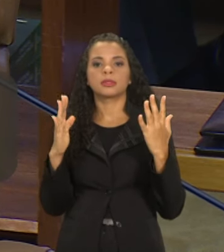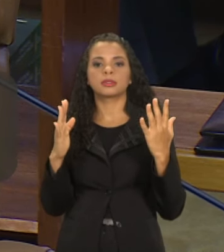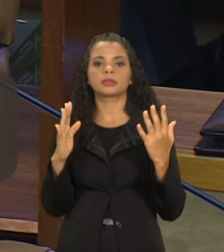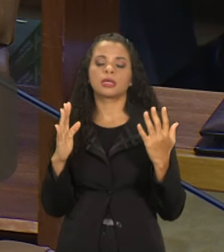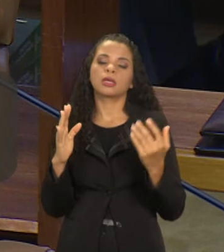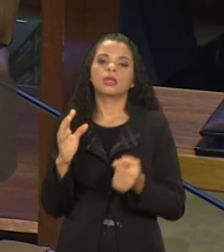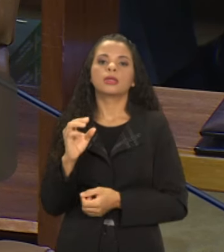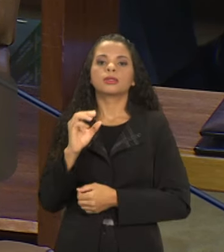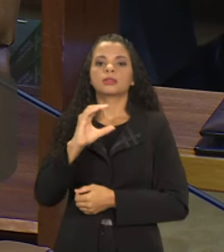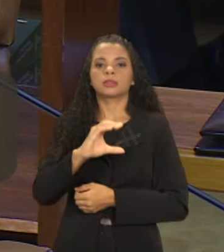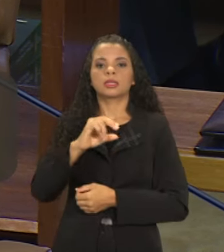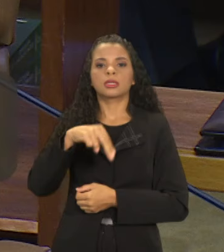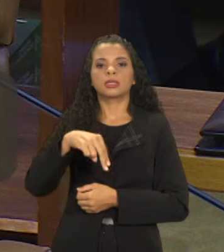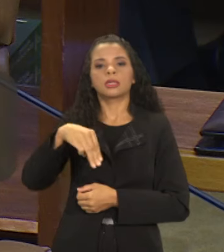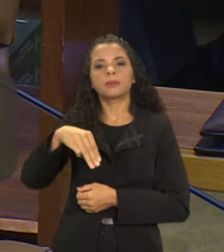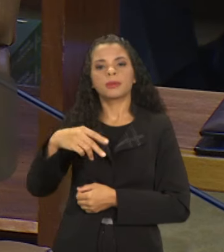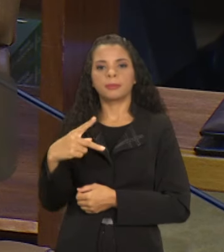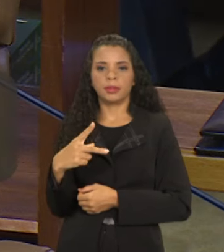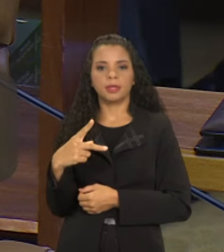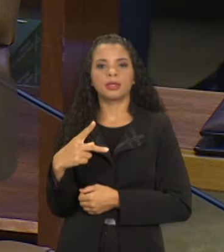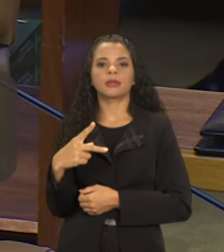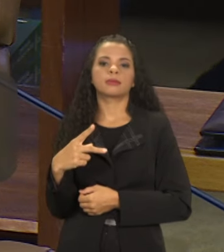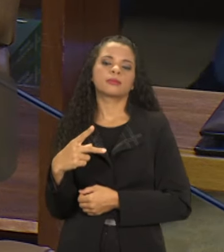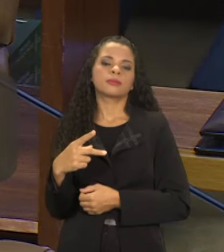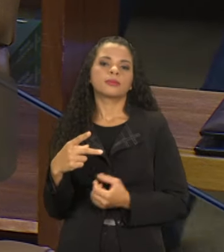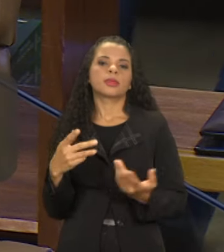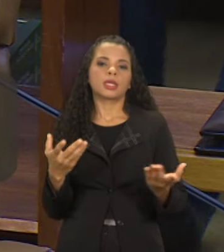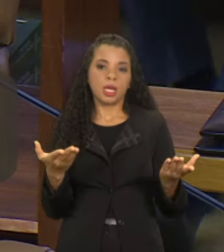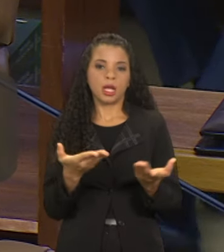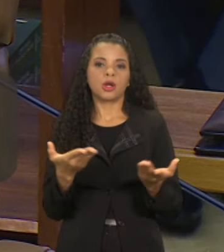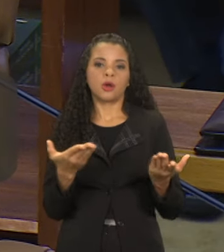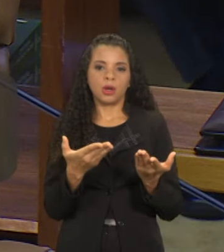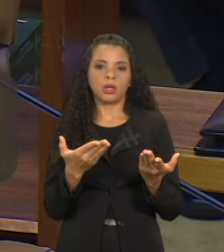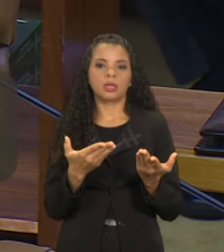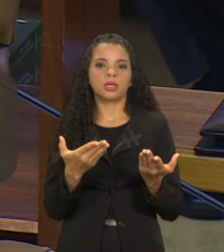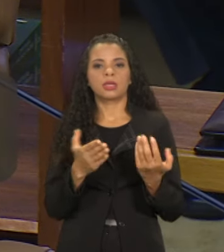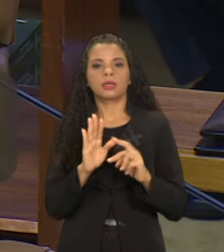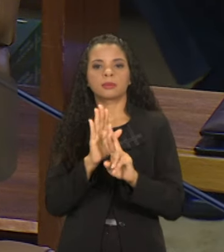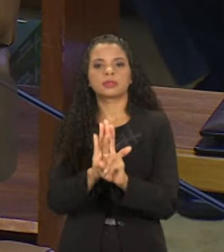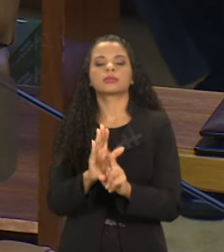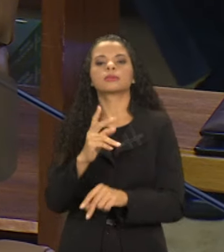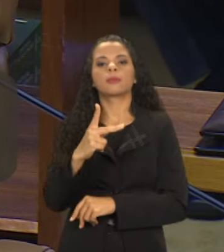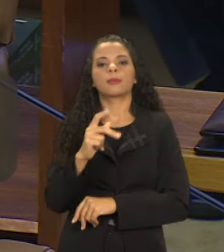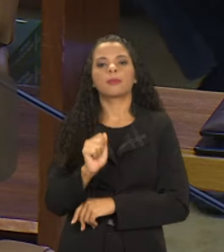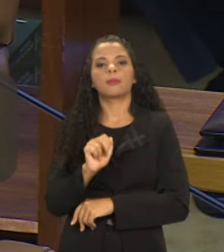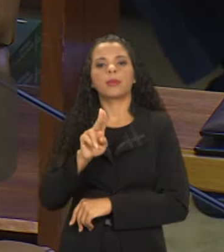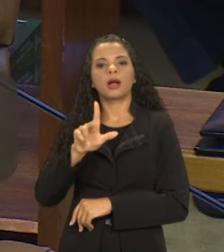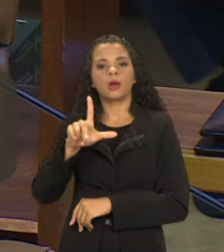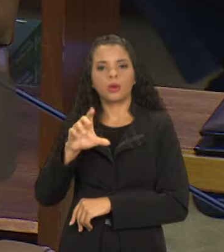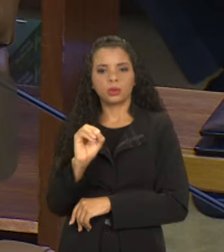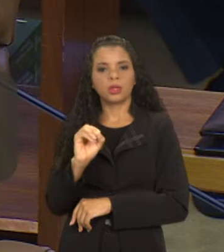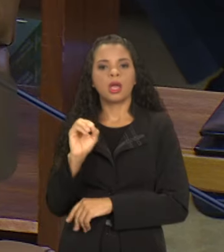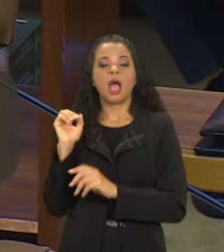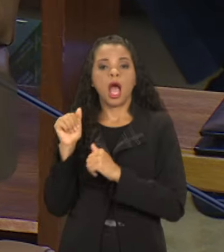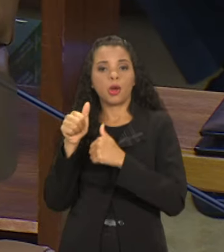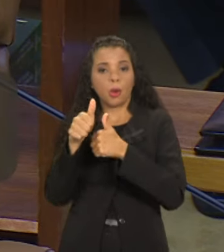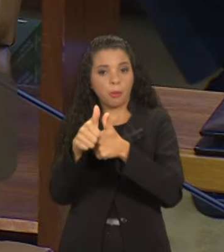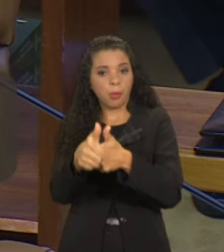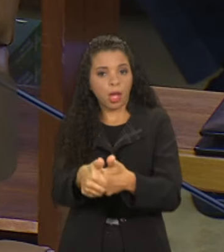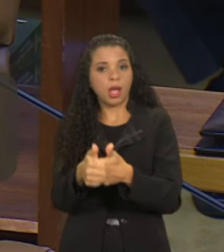Raquel Dodge, depois doutor Augusto Aras e agora doutor Paulo Gonet, que acompanharam, e com as suas equipes